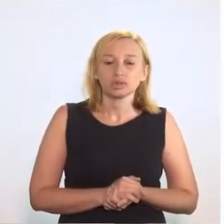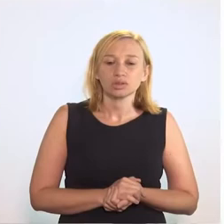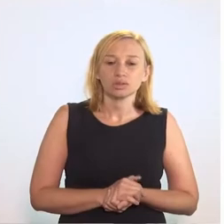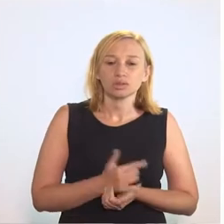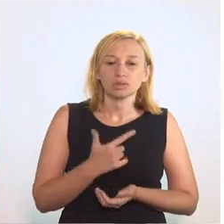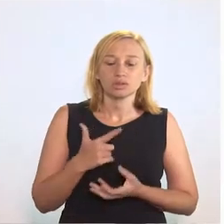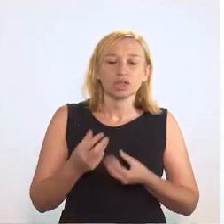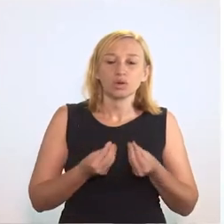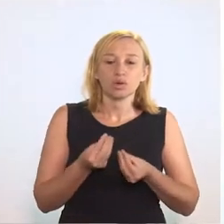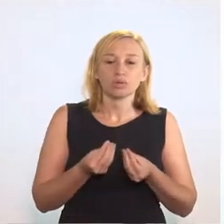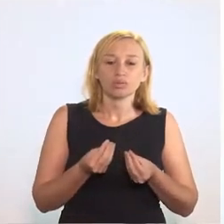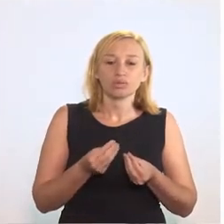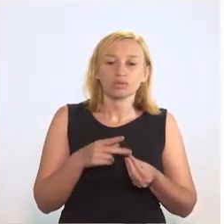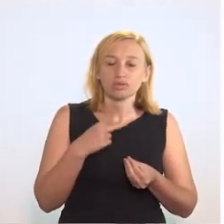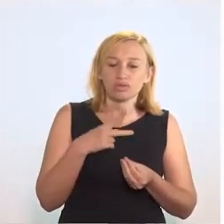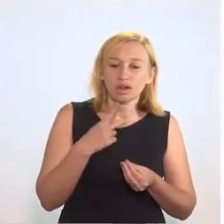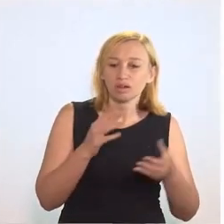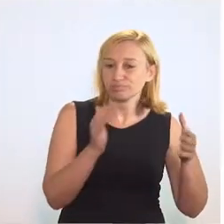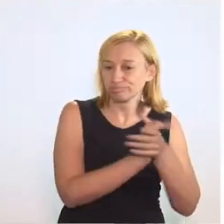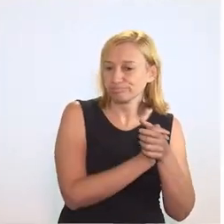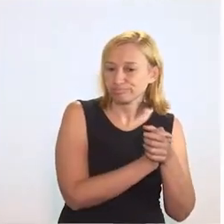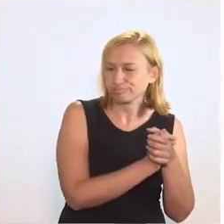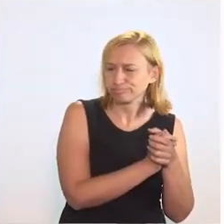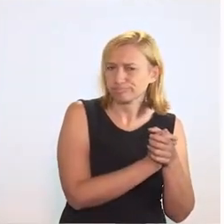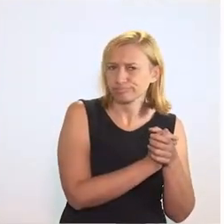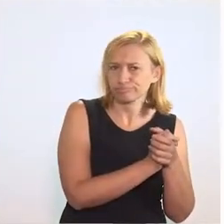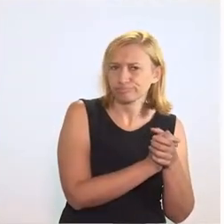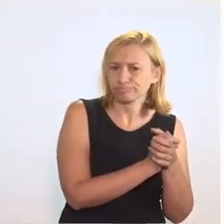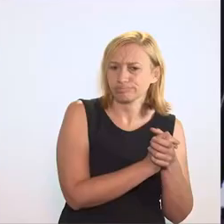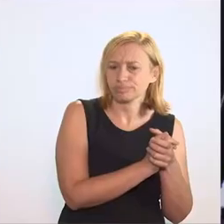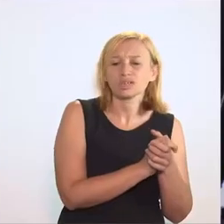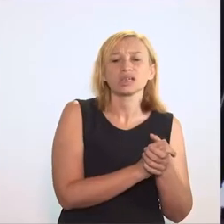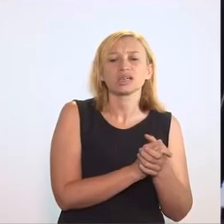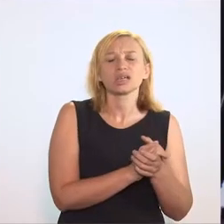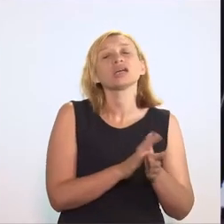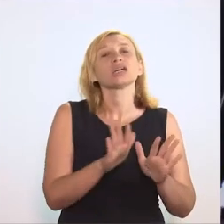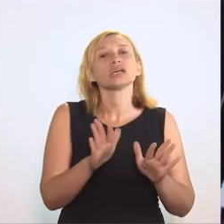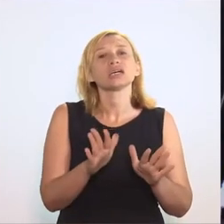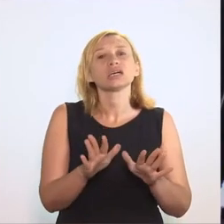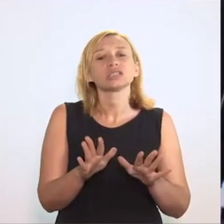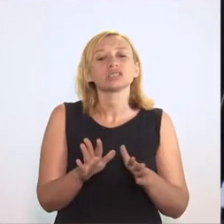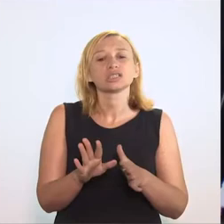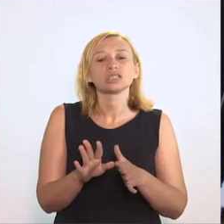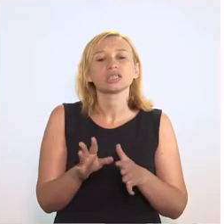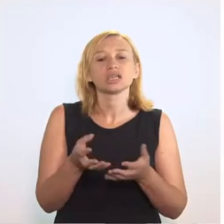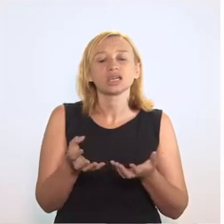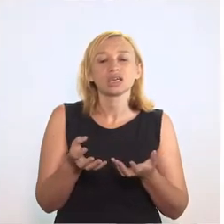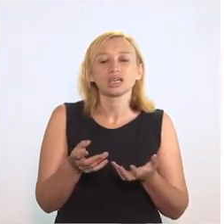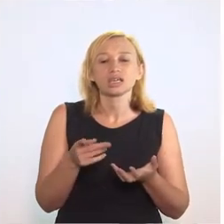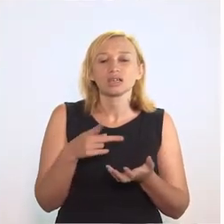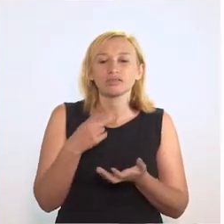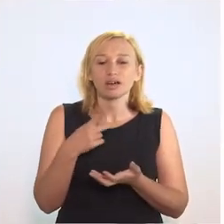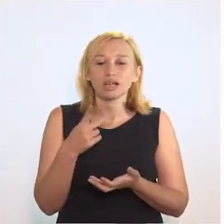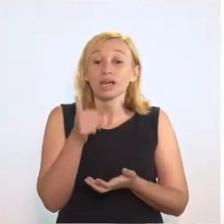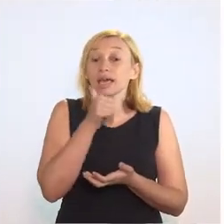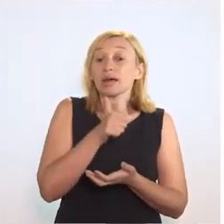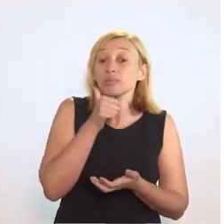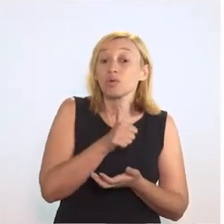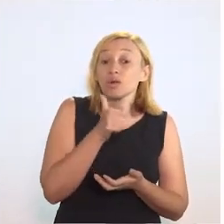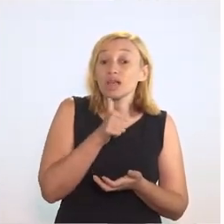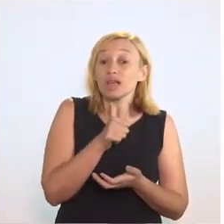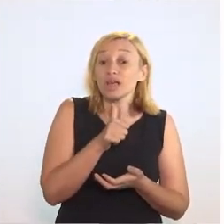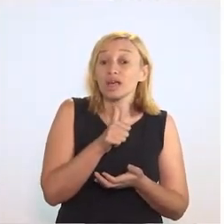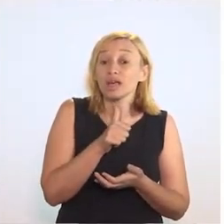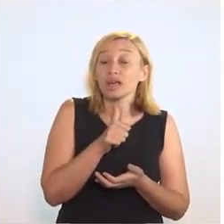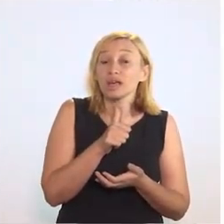para... Nem chega perto do Estado Civil, porque é anterior a isso. Uhum. Né? Porque a gente tem uma construção que diz a respeito do que é ser mulher,